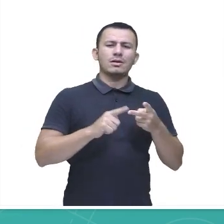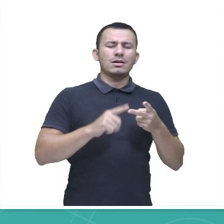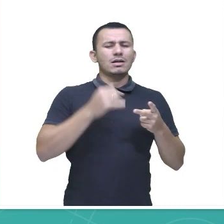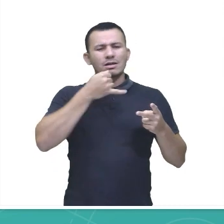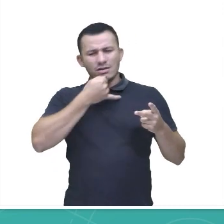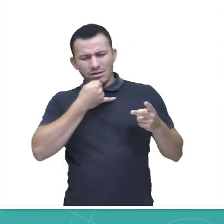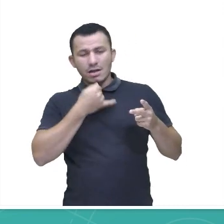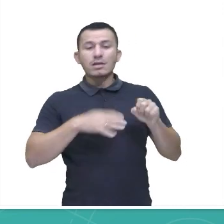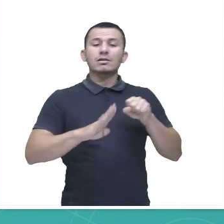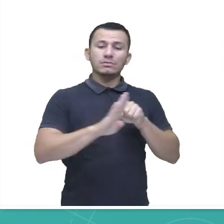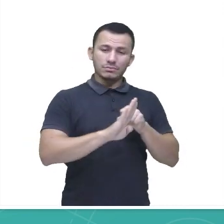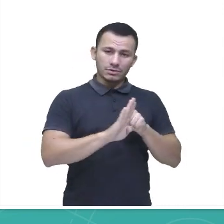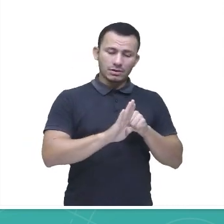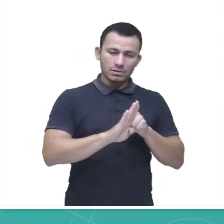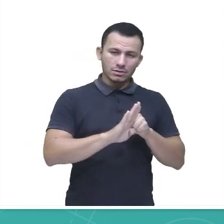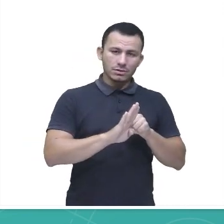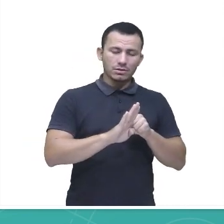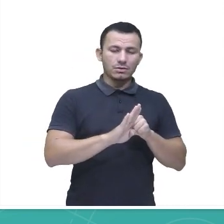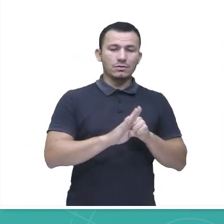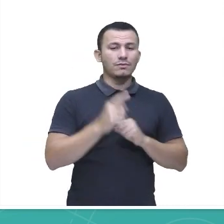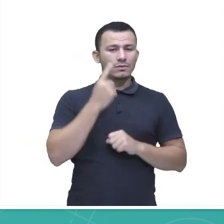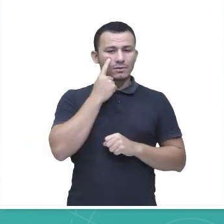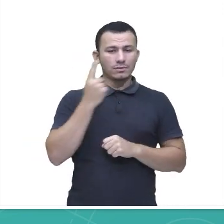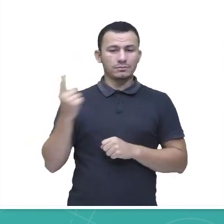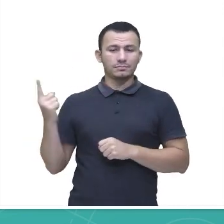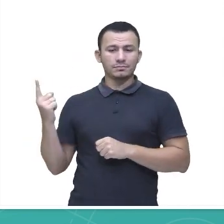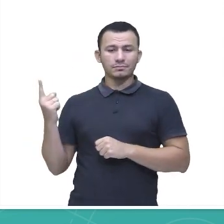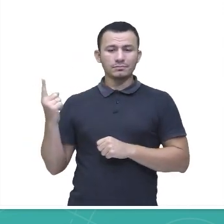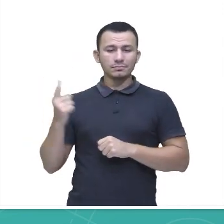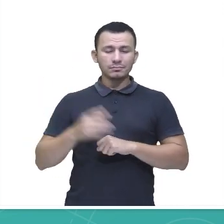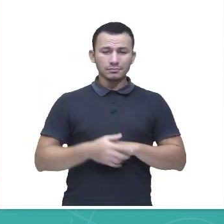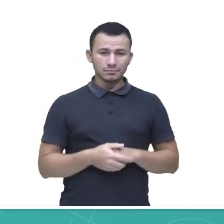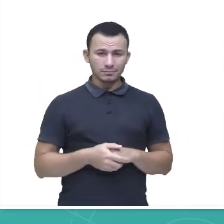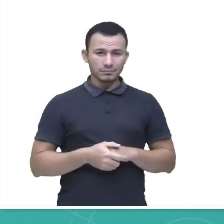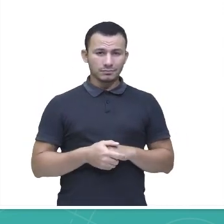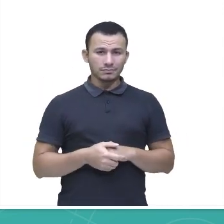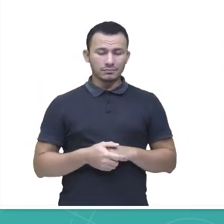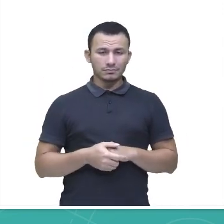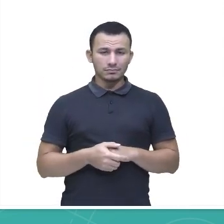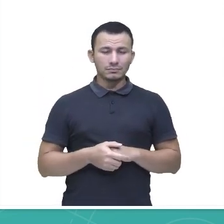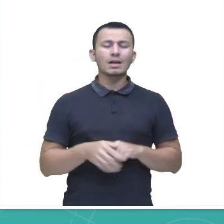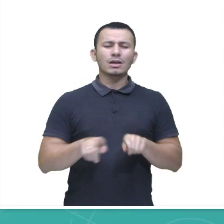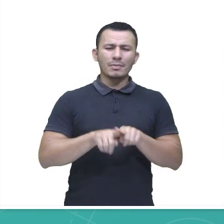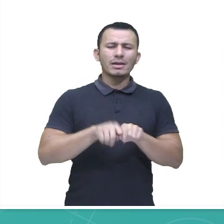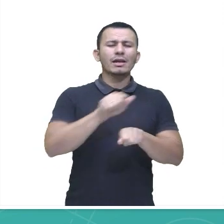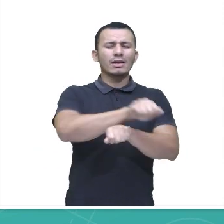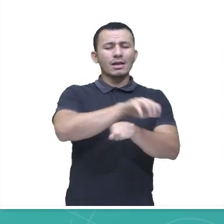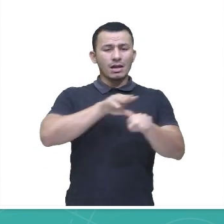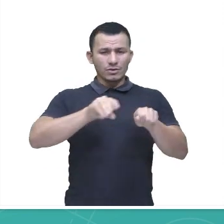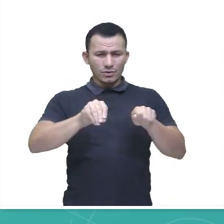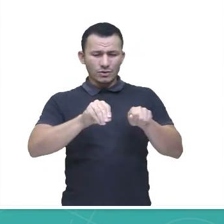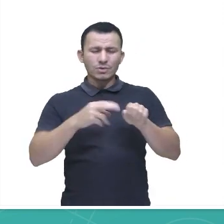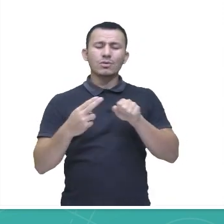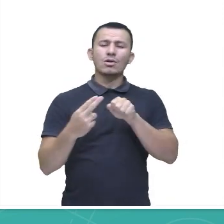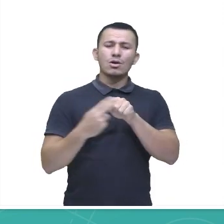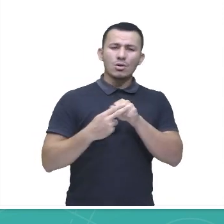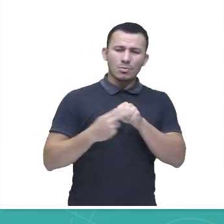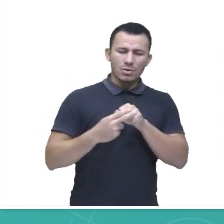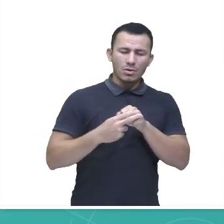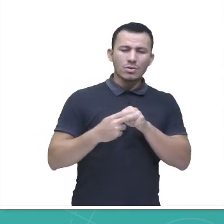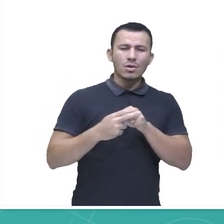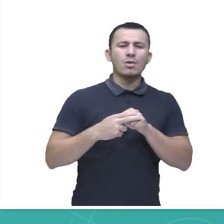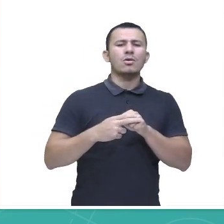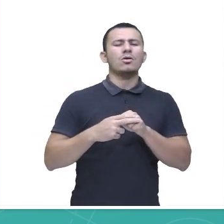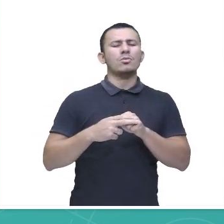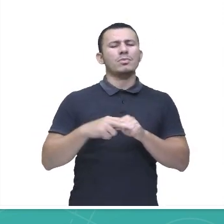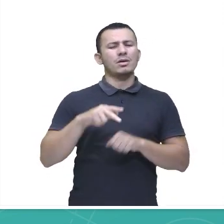Tristeza é substantivo. Vou marcar, destacar o substantivo e as outras palavras que são artigos, que são pronomes